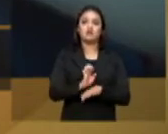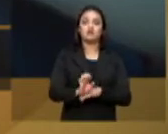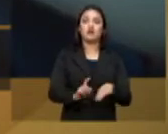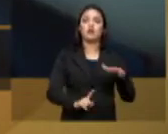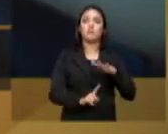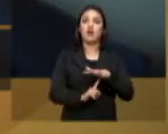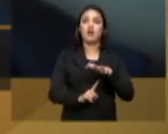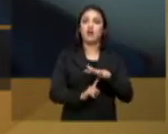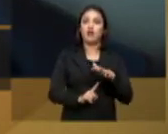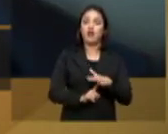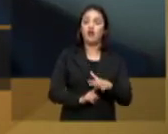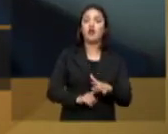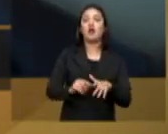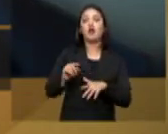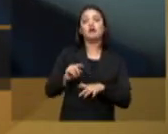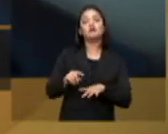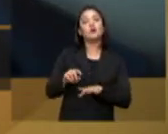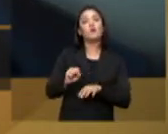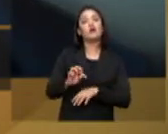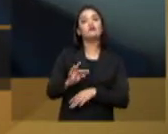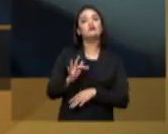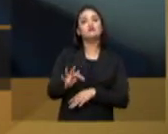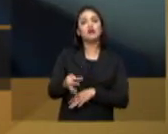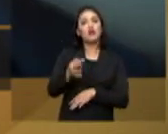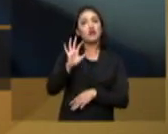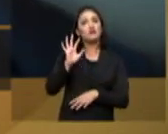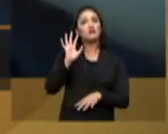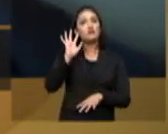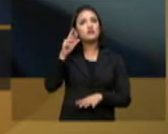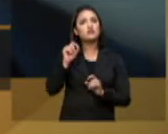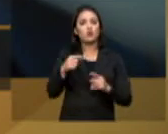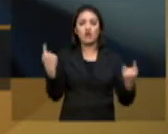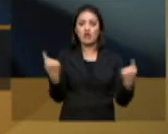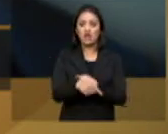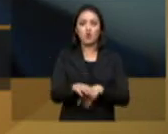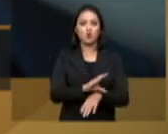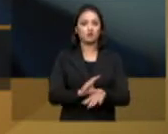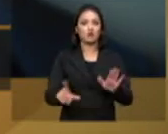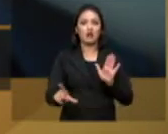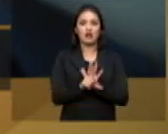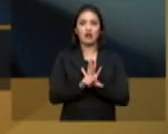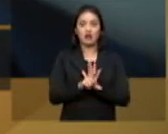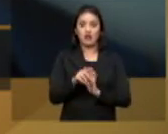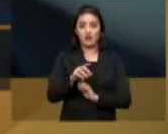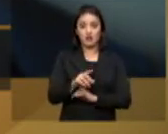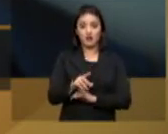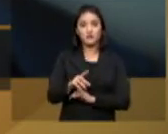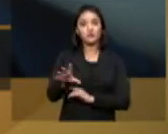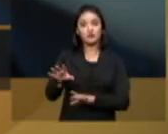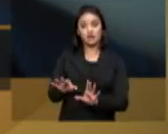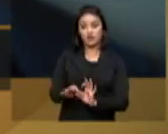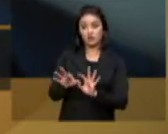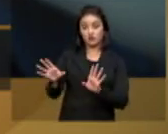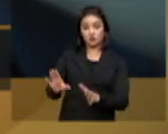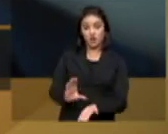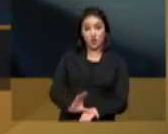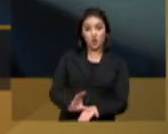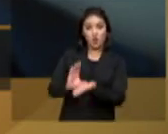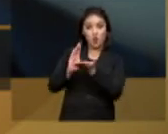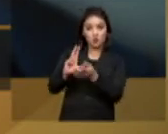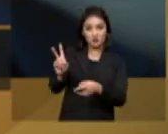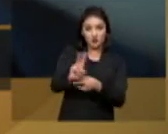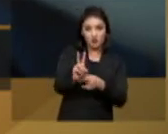inconstitucional lei que delegou aos conselhos de fiscalização de